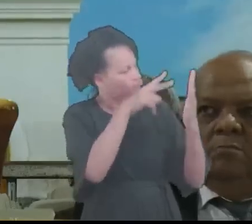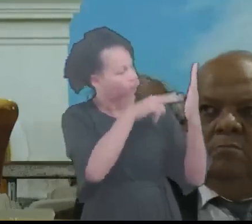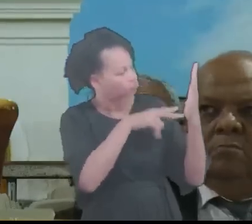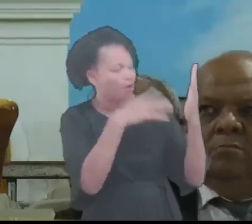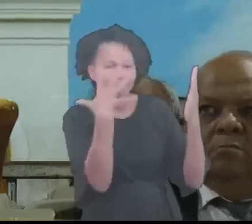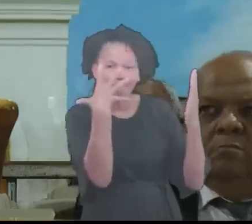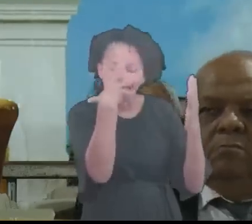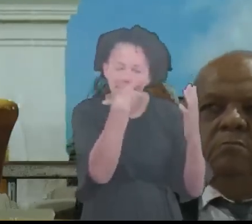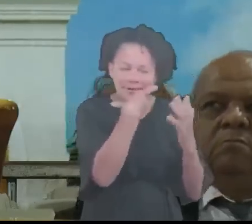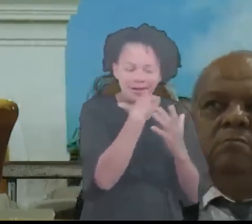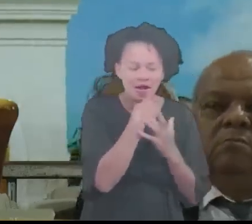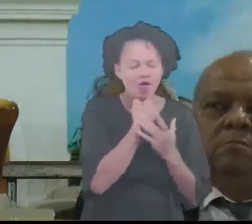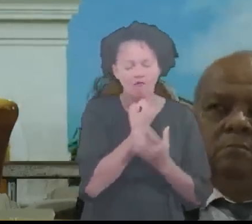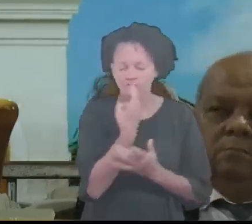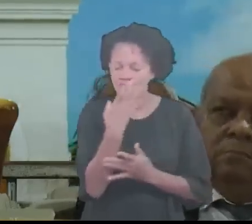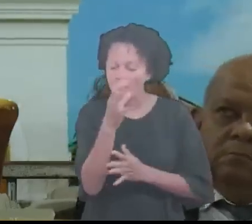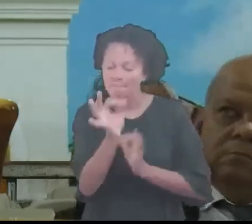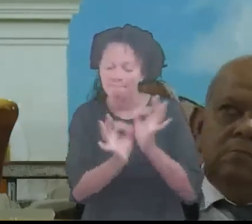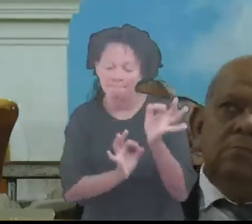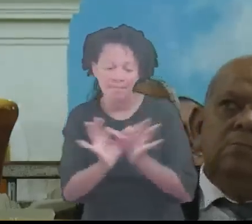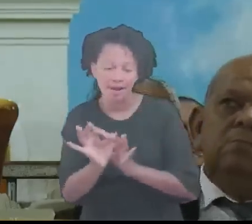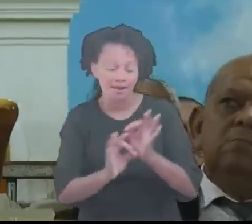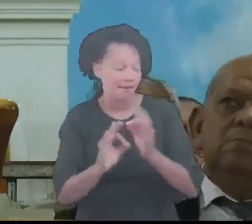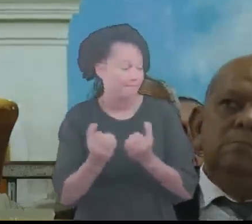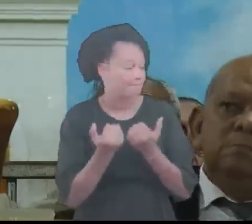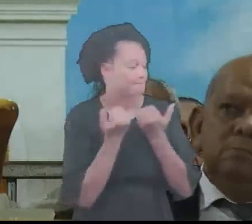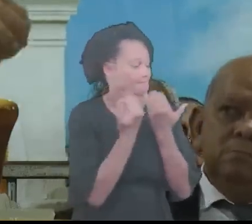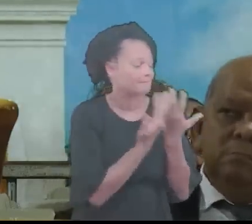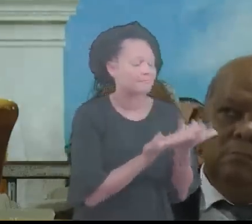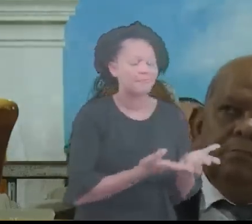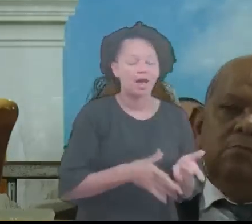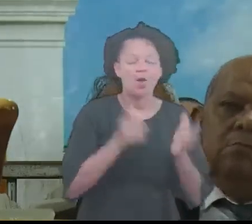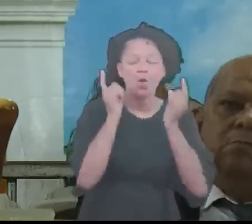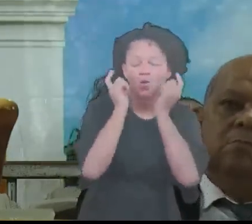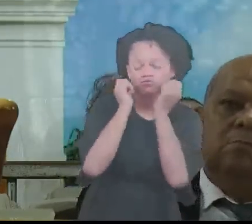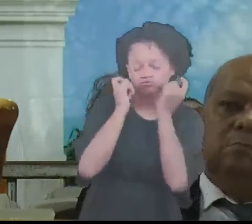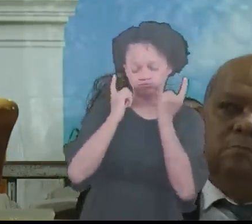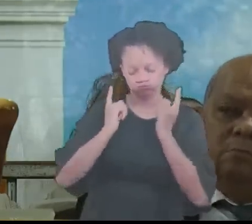eu vou preparar para você joias de ouro